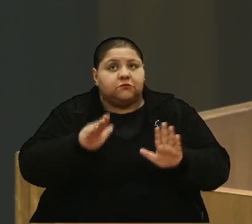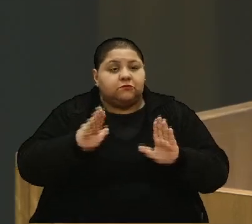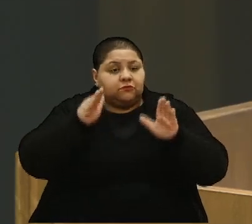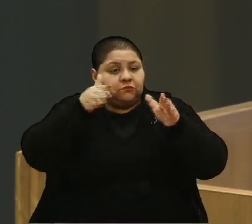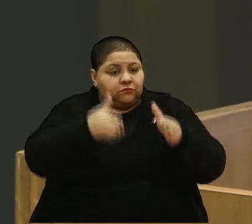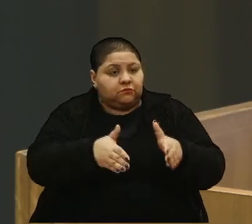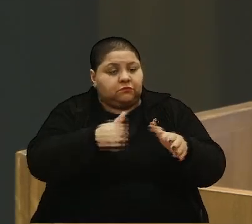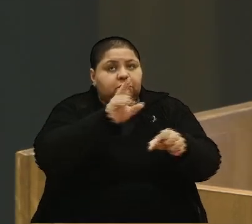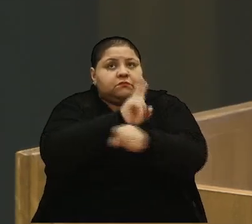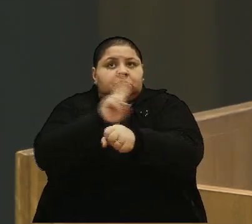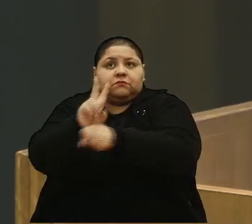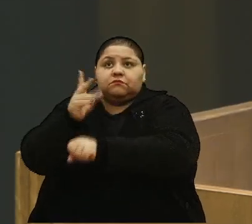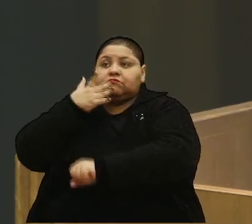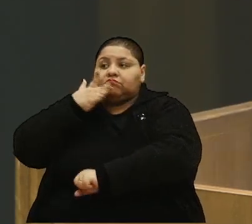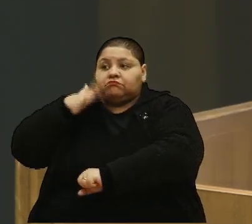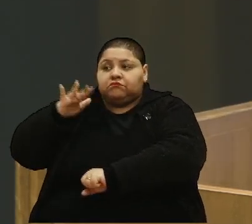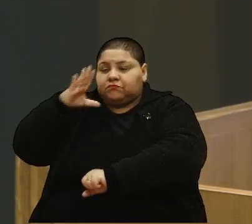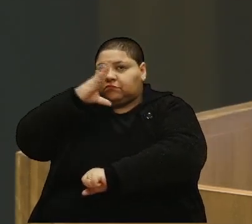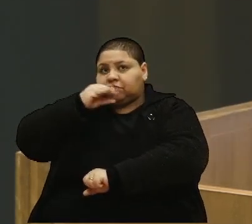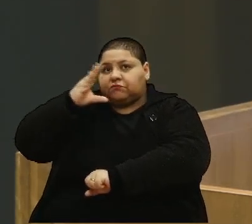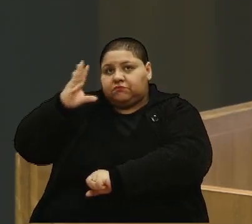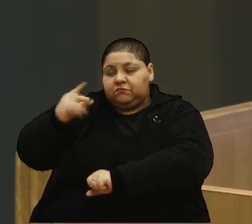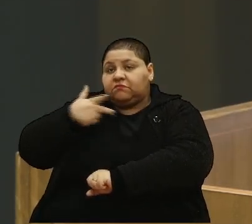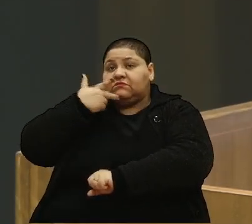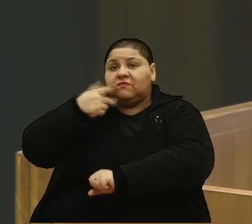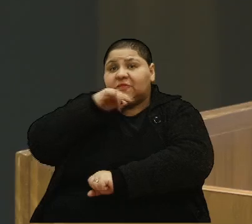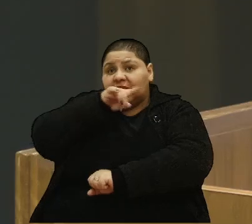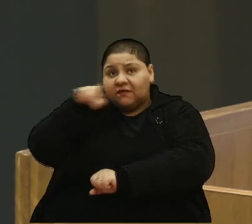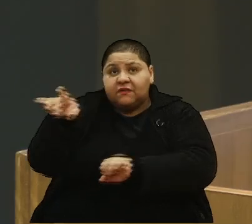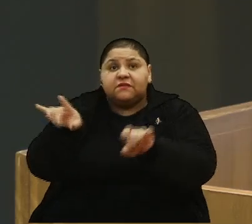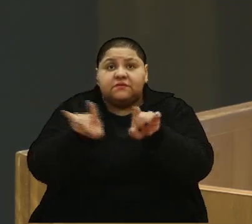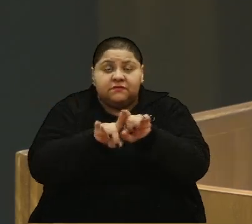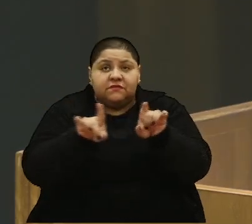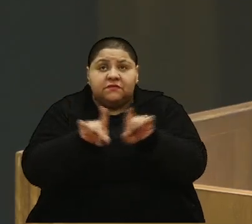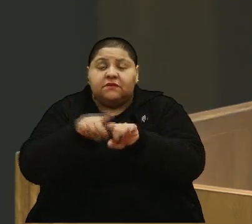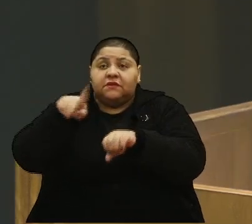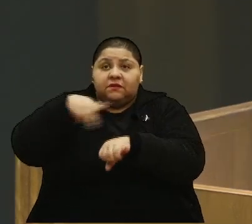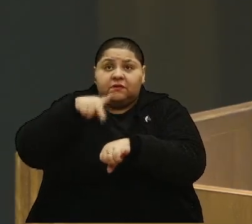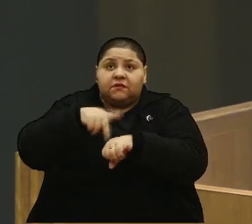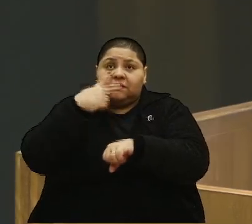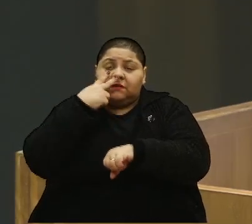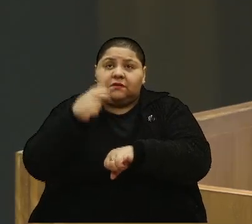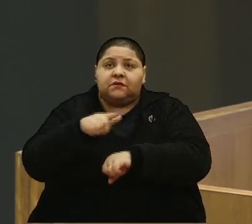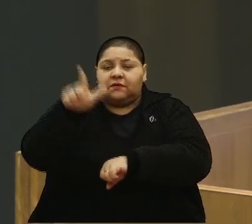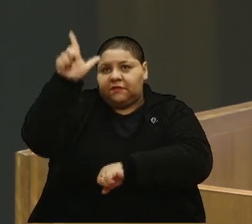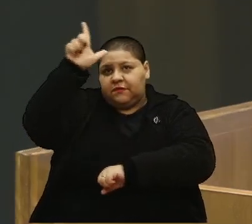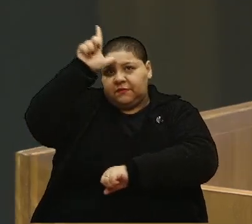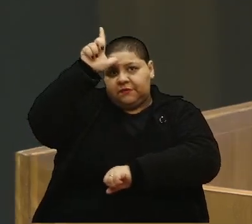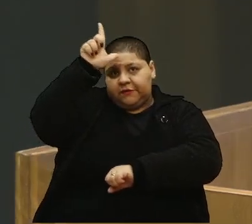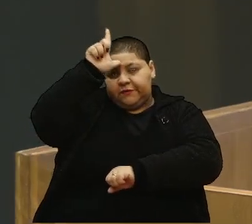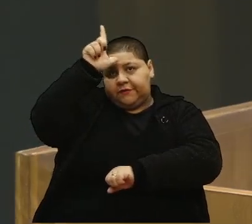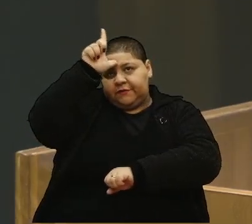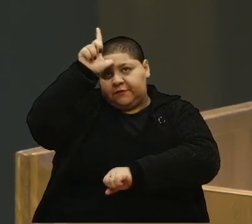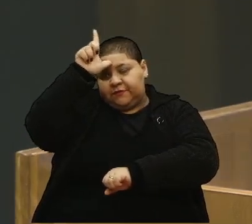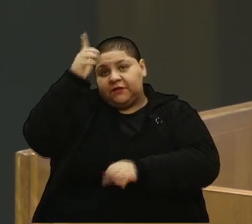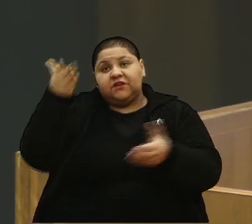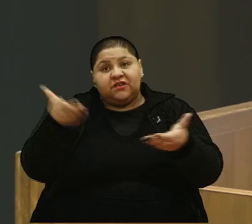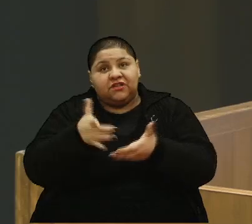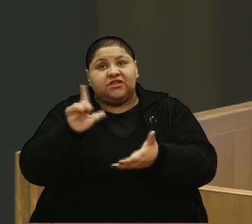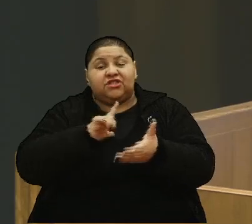pela proteção às crianças e adolescentes. E digo para vocês, países como a Alemanha já